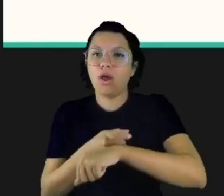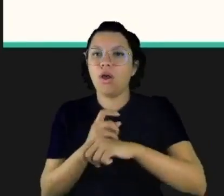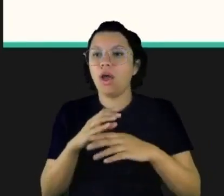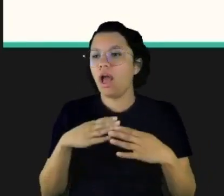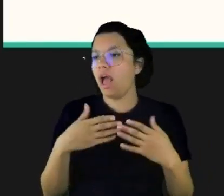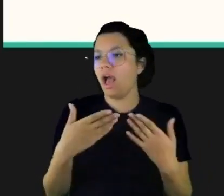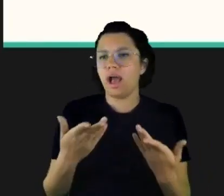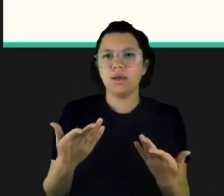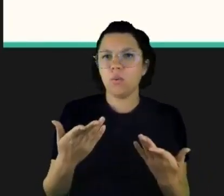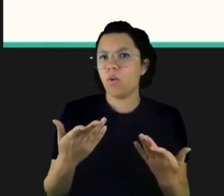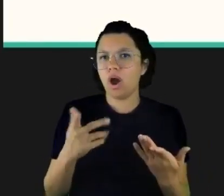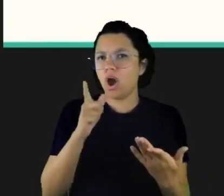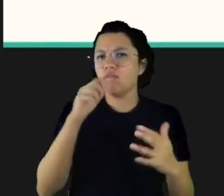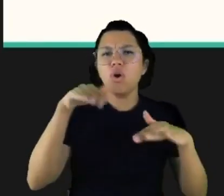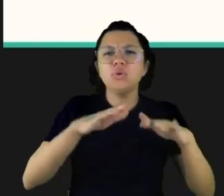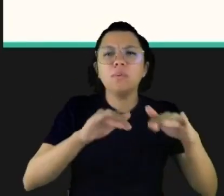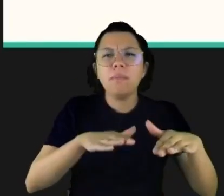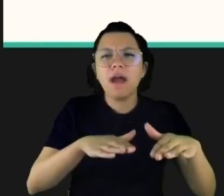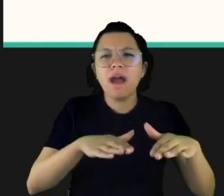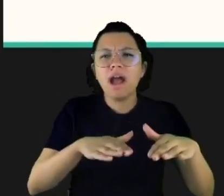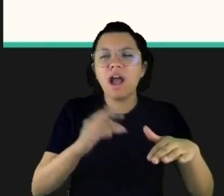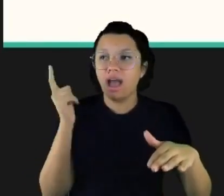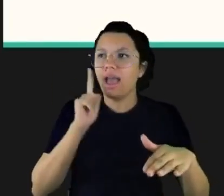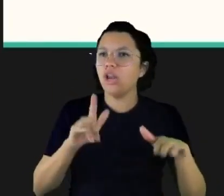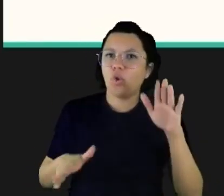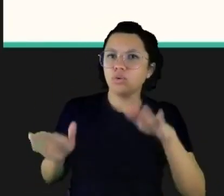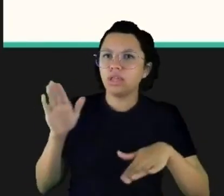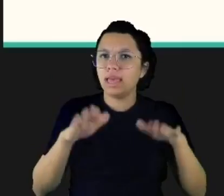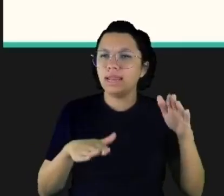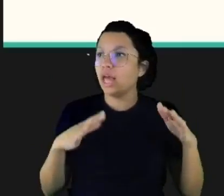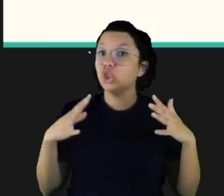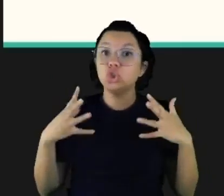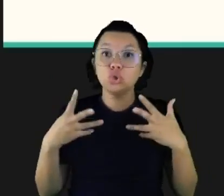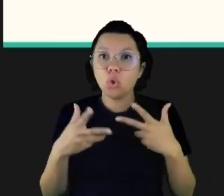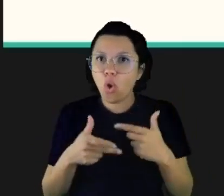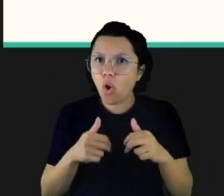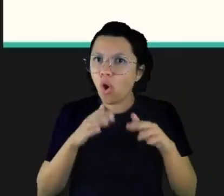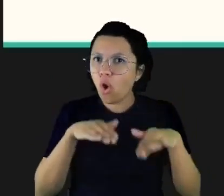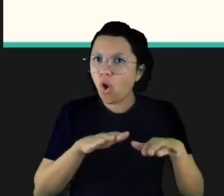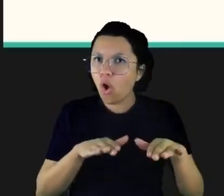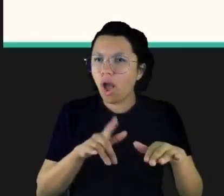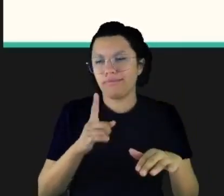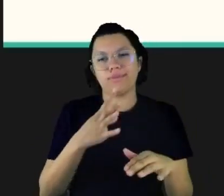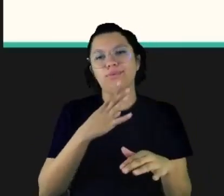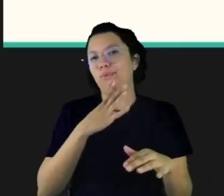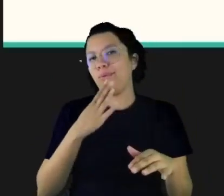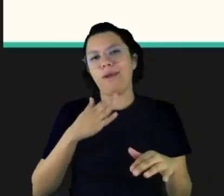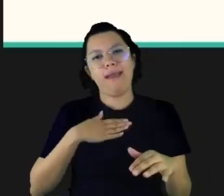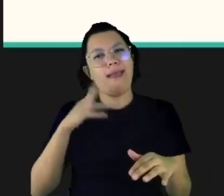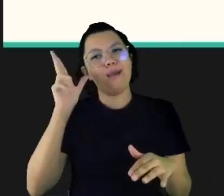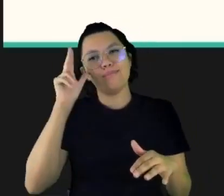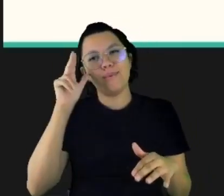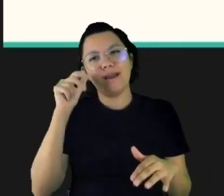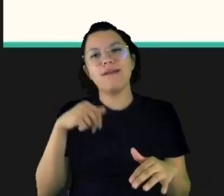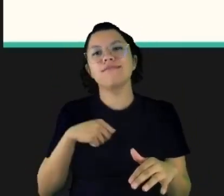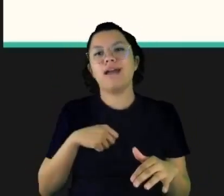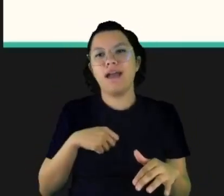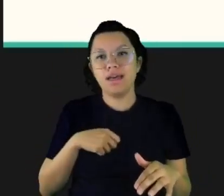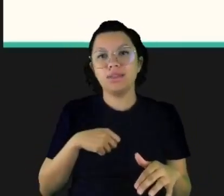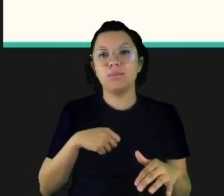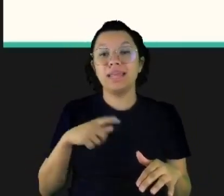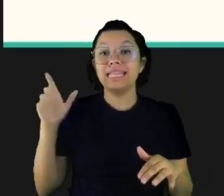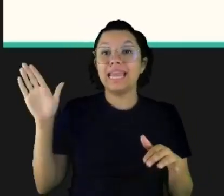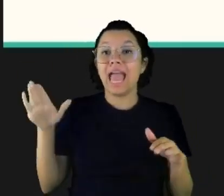nadar. Eu falei, mas ele consegue nadar todo o oceano? Você não conhece meu cavalo, eu ativo a asa dele. Eu